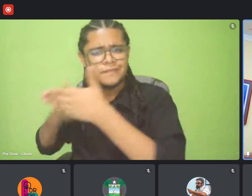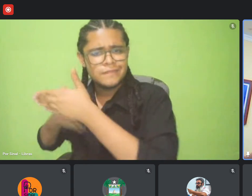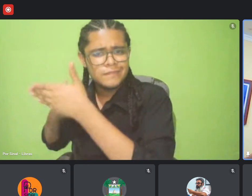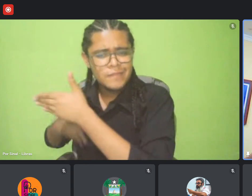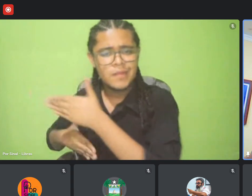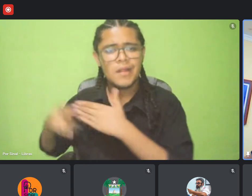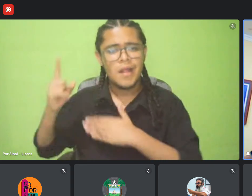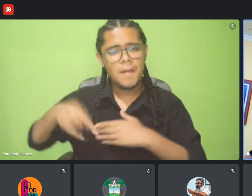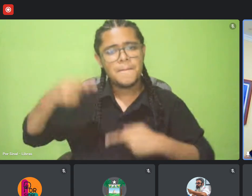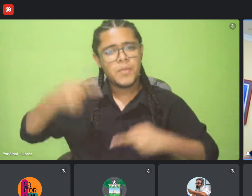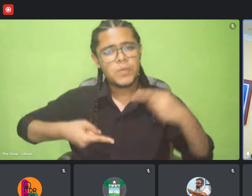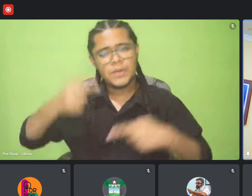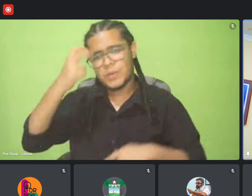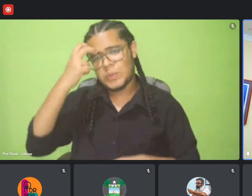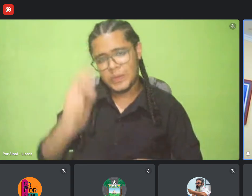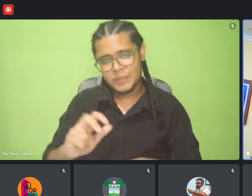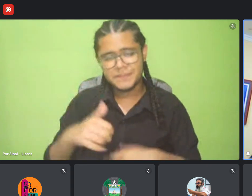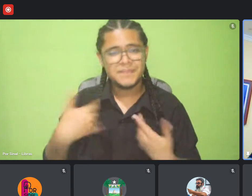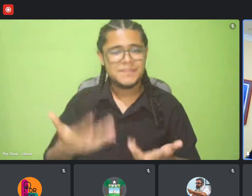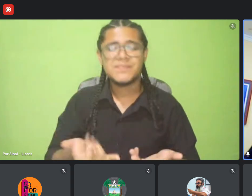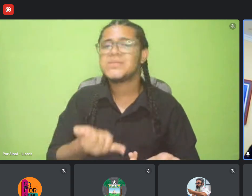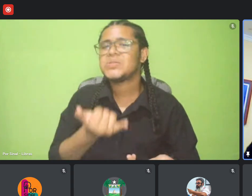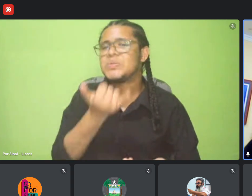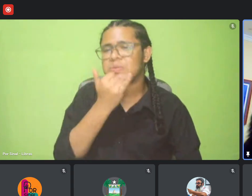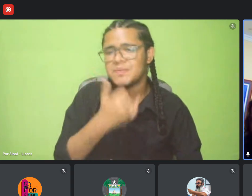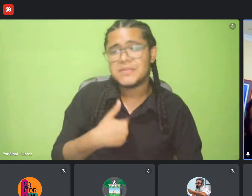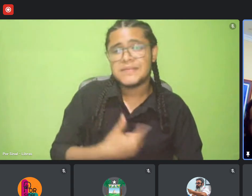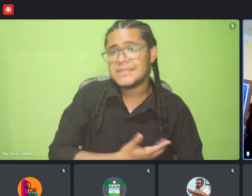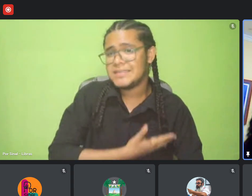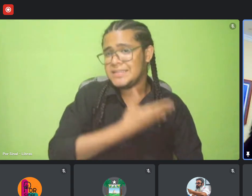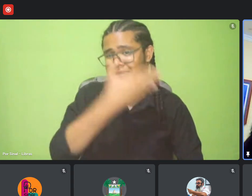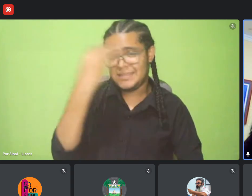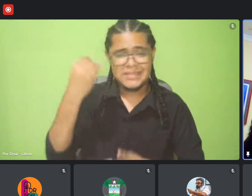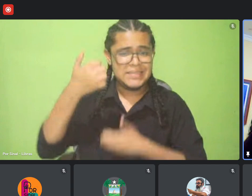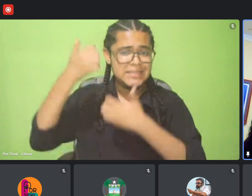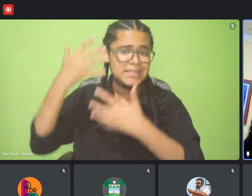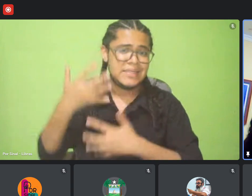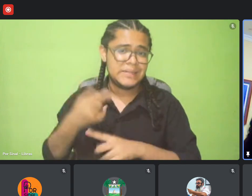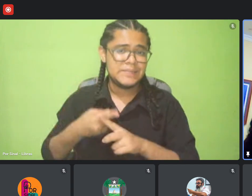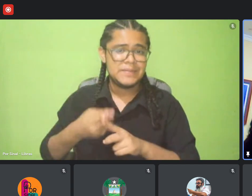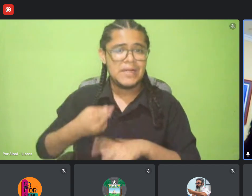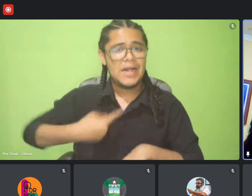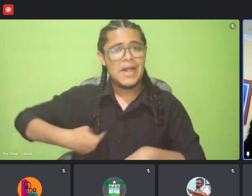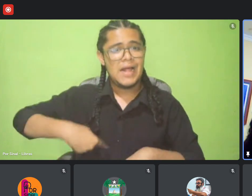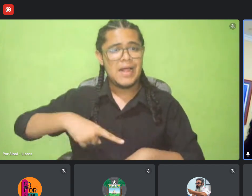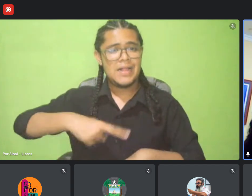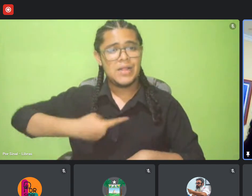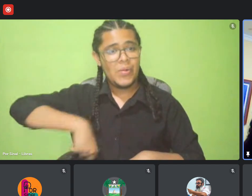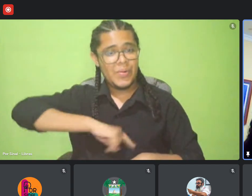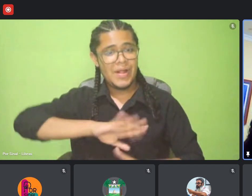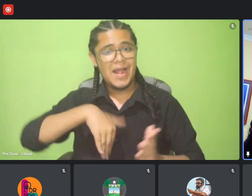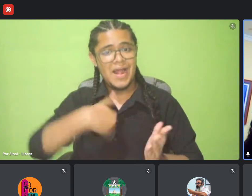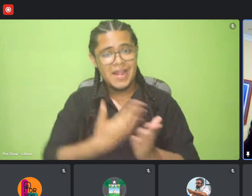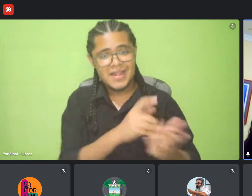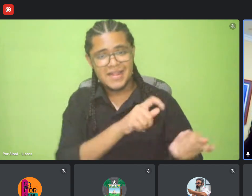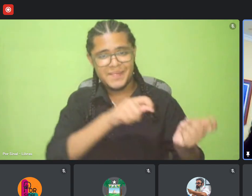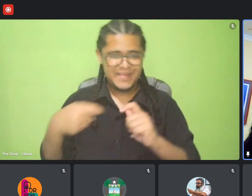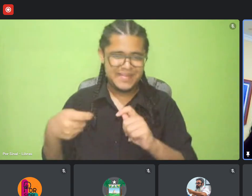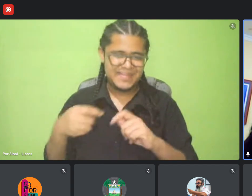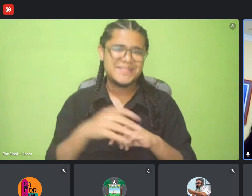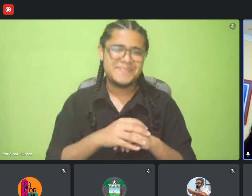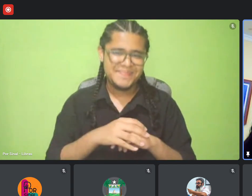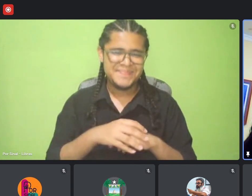pessoal está me auto-descrever. Desculpa, gente. porque a gente ainda está habituando, né? Eu sou um homem